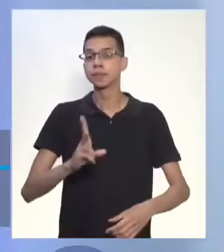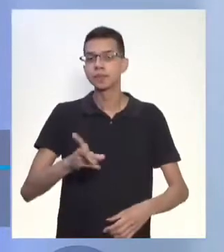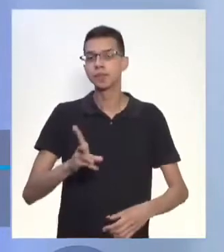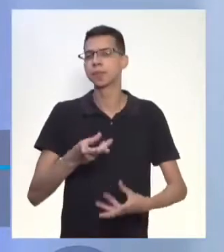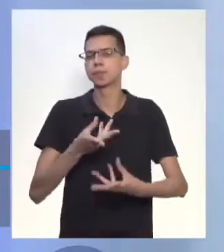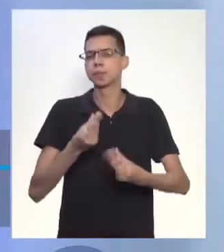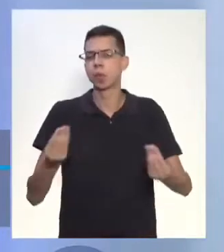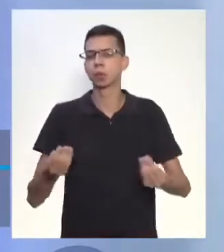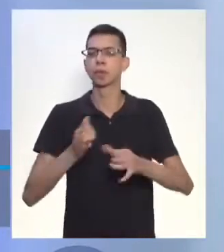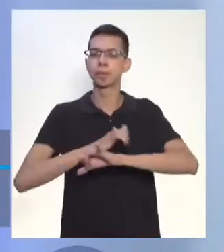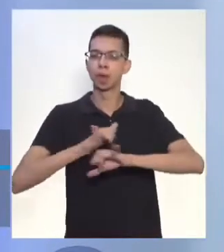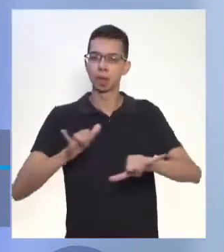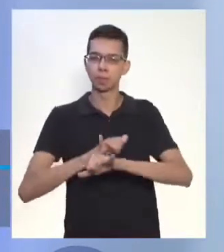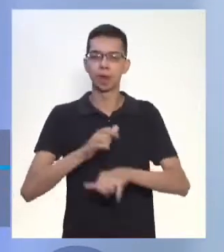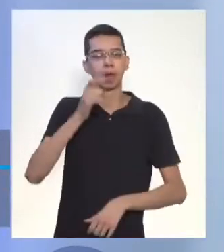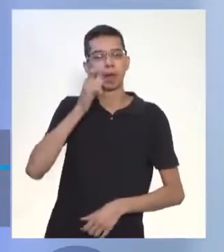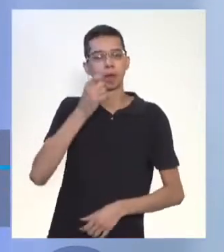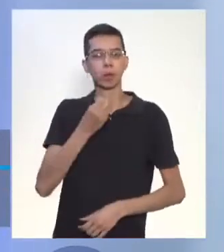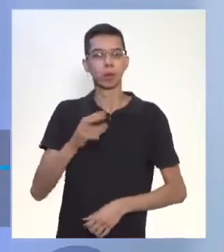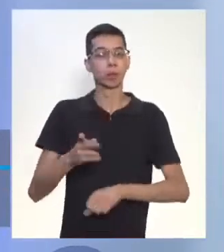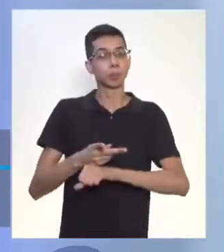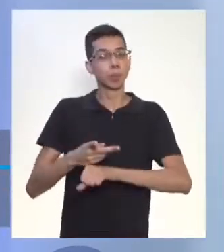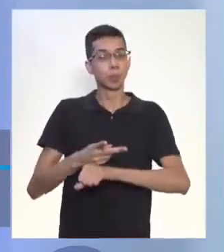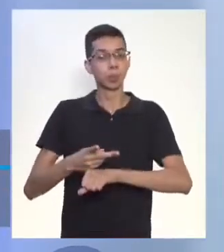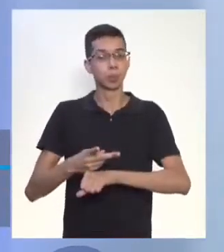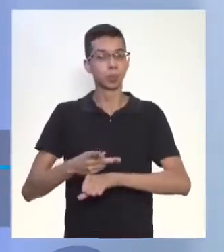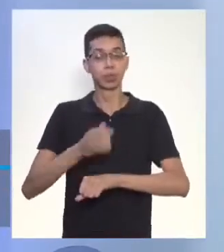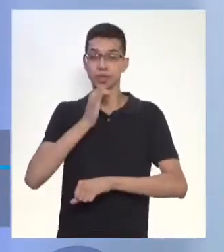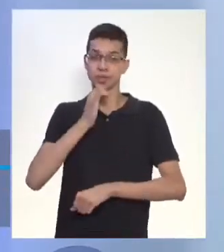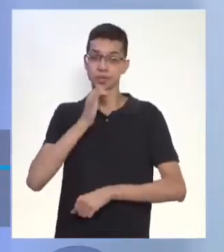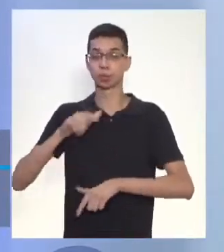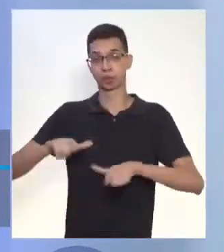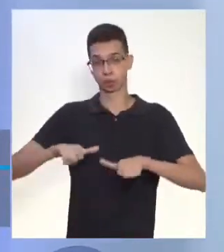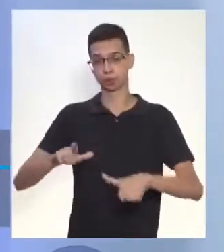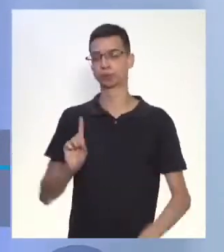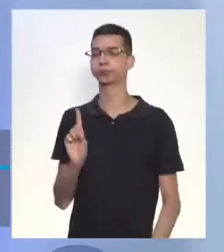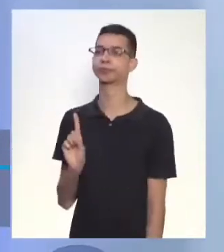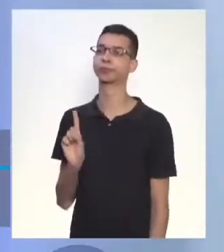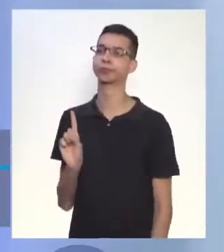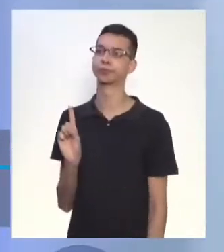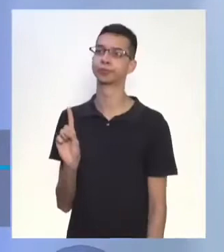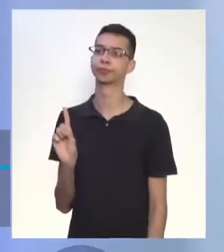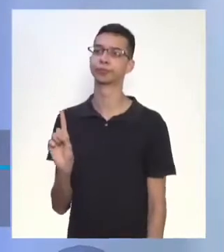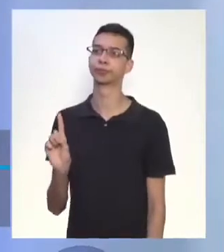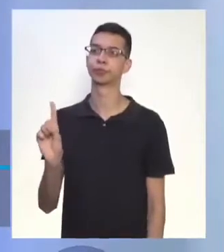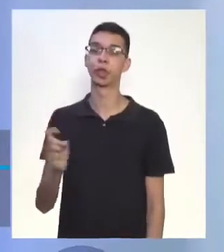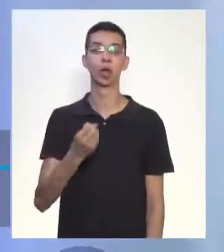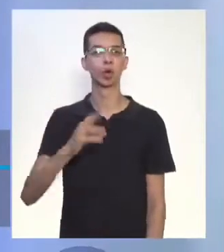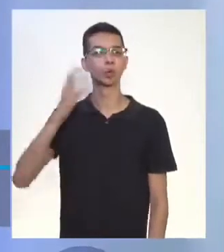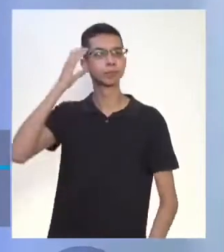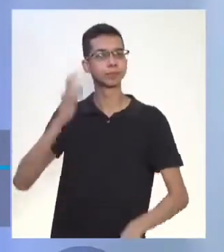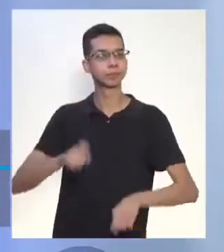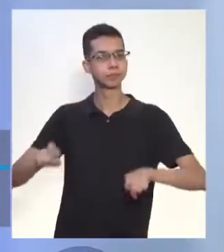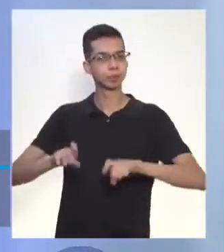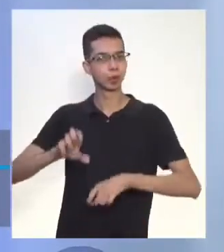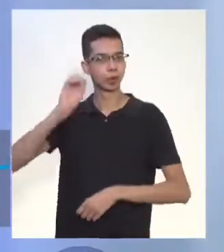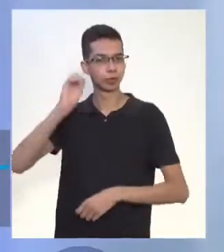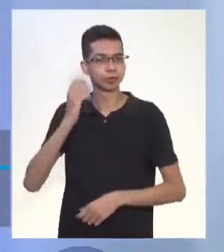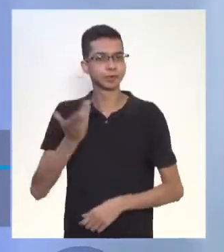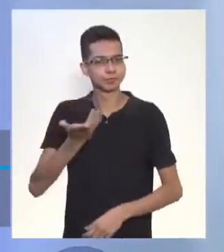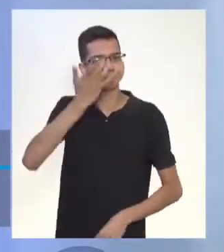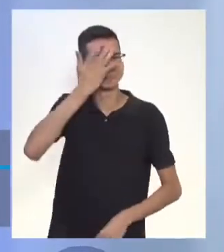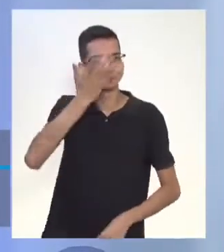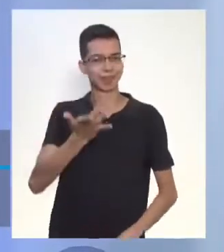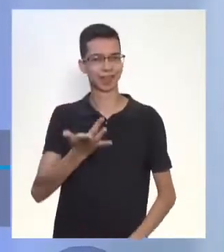procuramos, quando estamos vindo do serviço, indo até o serviço, estamos ouvindo rádio, né? Então é um meio mais prático